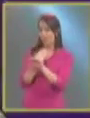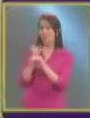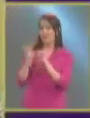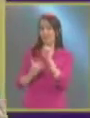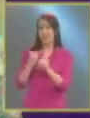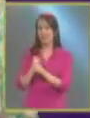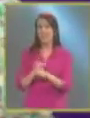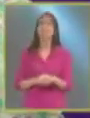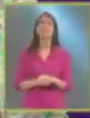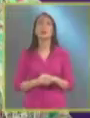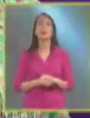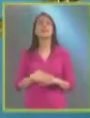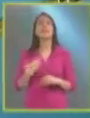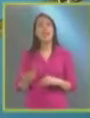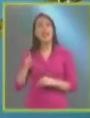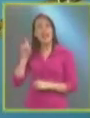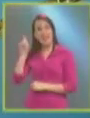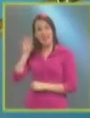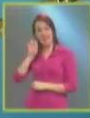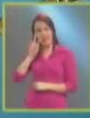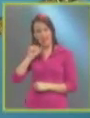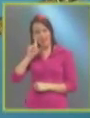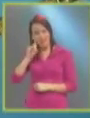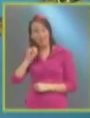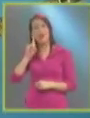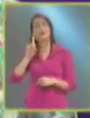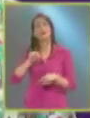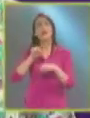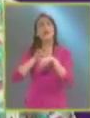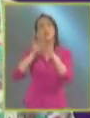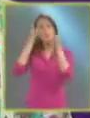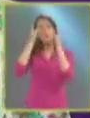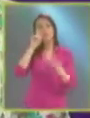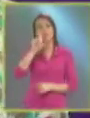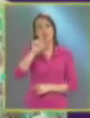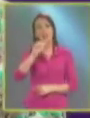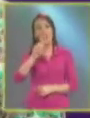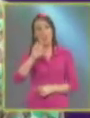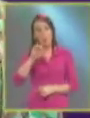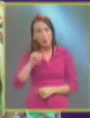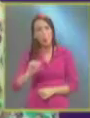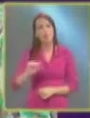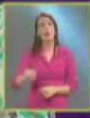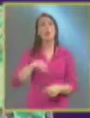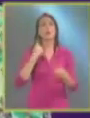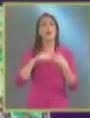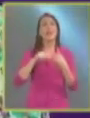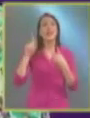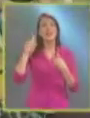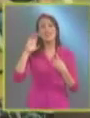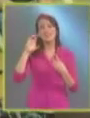aqui, Evaldo, foi a questão do glaucoma, né, Evaldo? Glaucoma congênito, né? É, depois o ceguinho, retinose